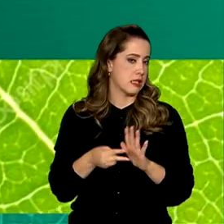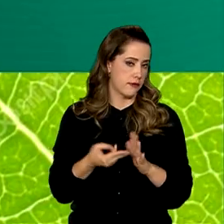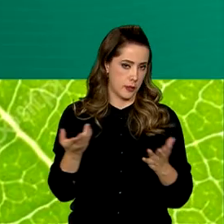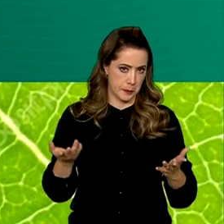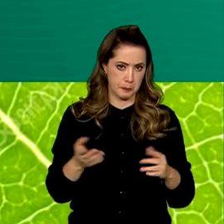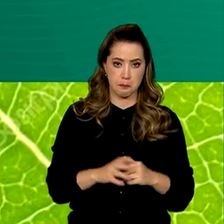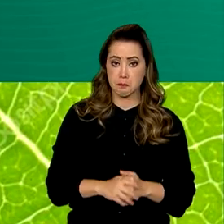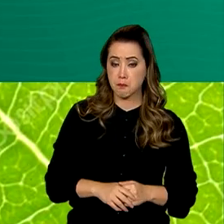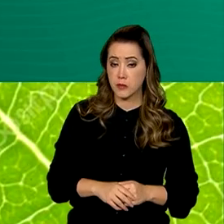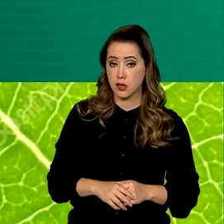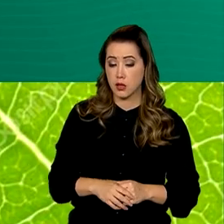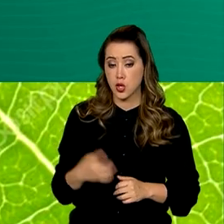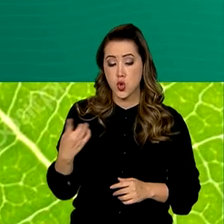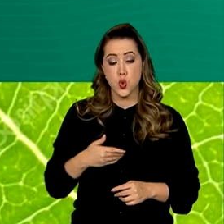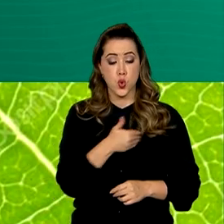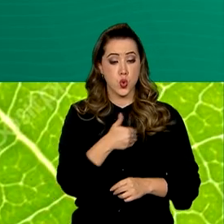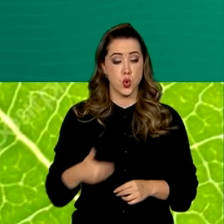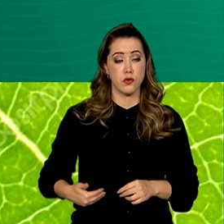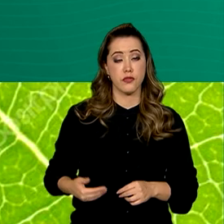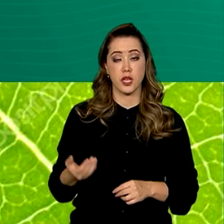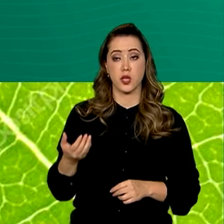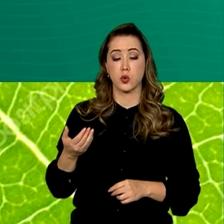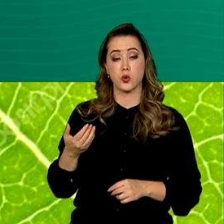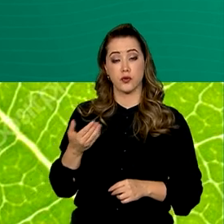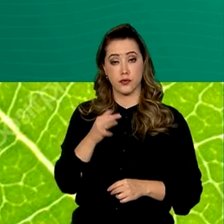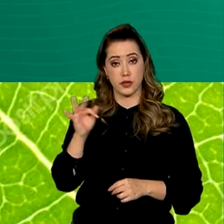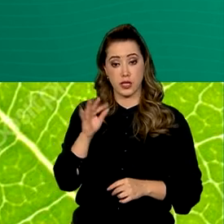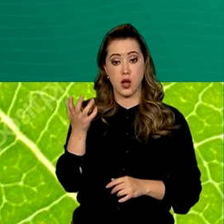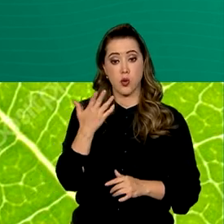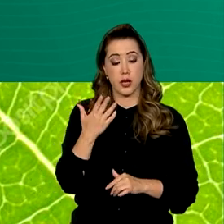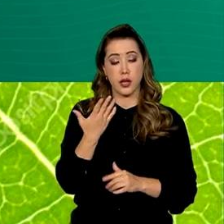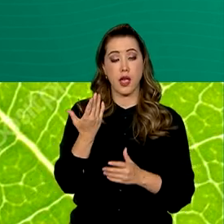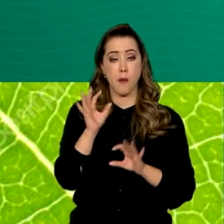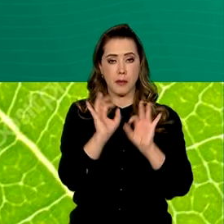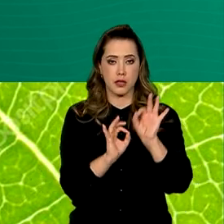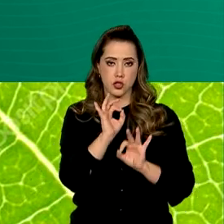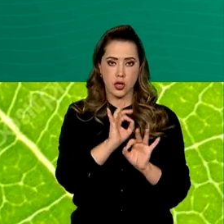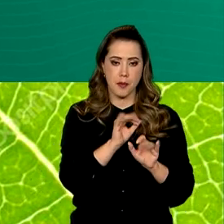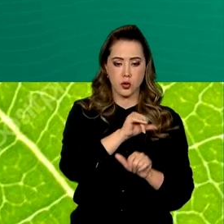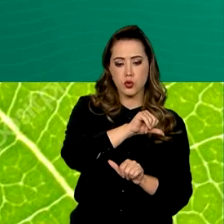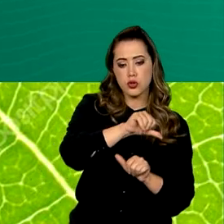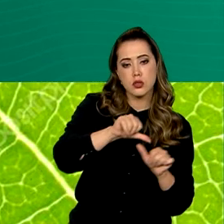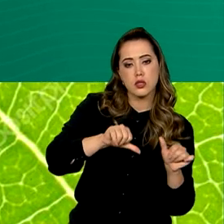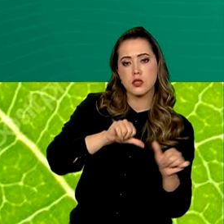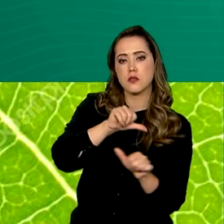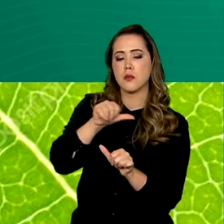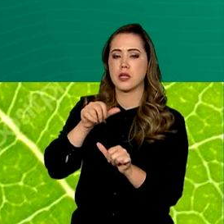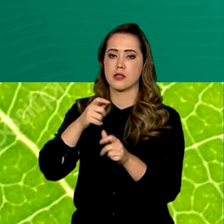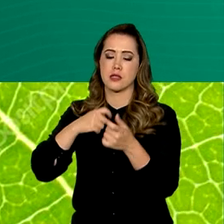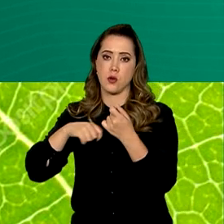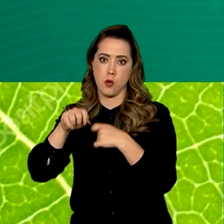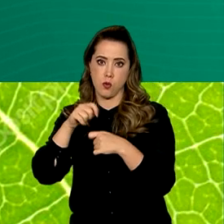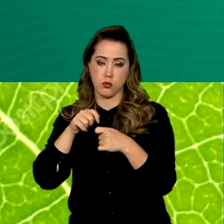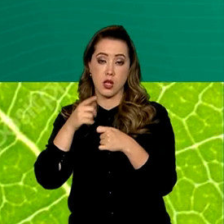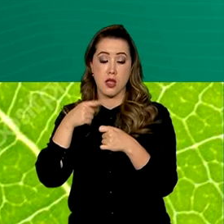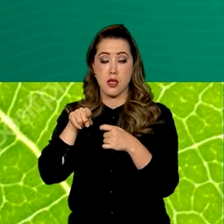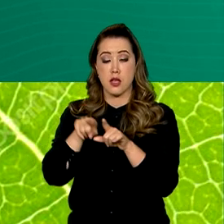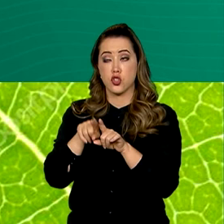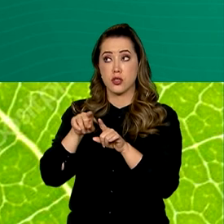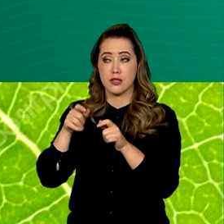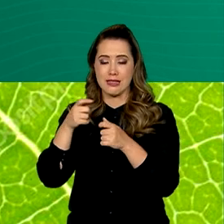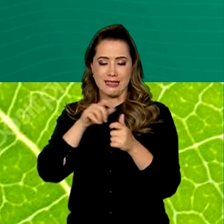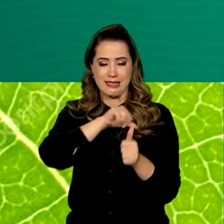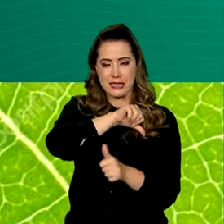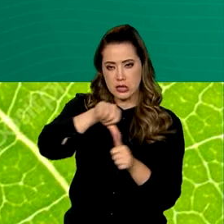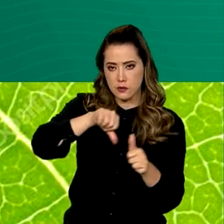o governo quer construir um plano de transformação ecológica que promova o desenvolvimento econômico,